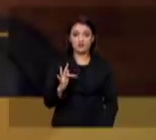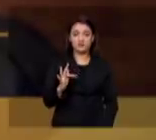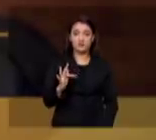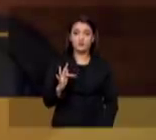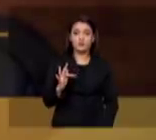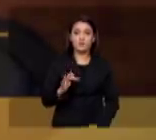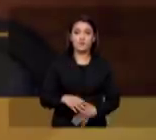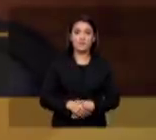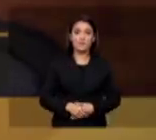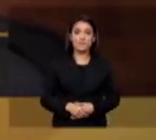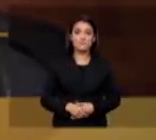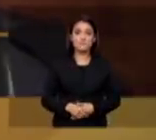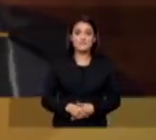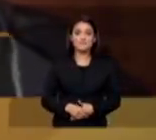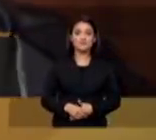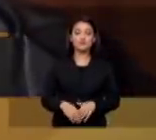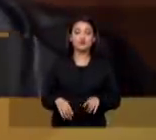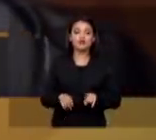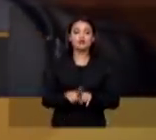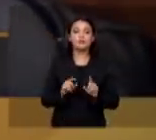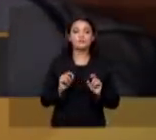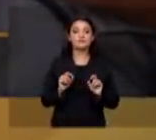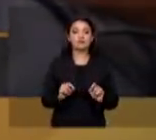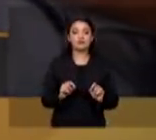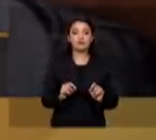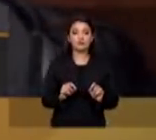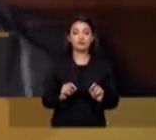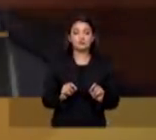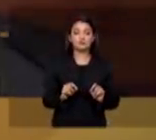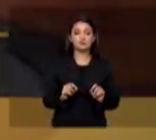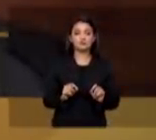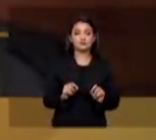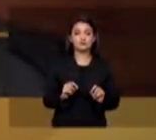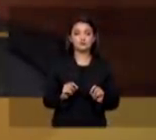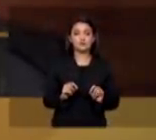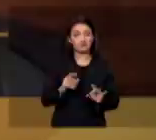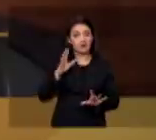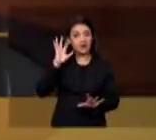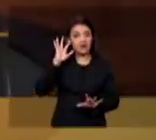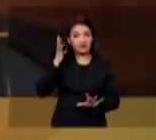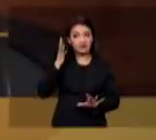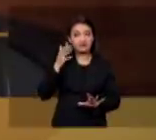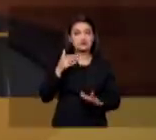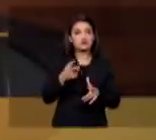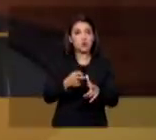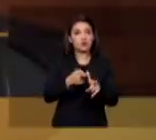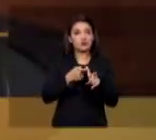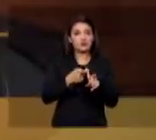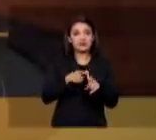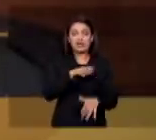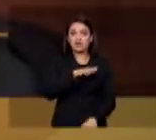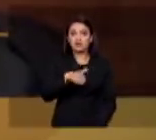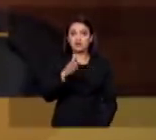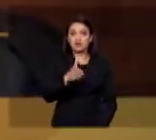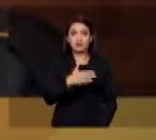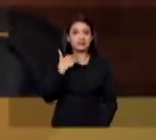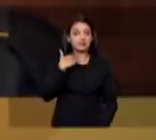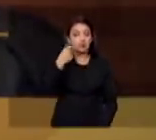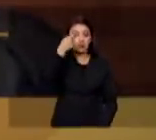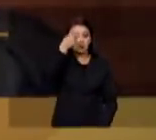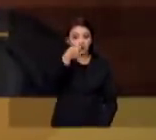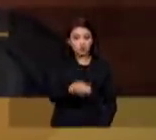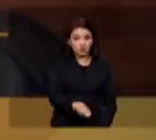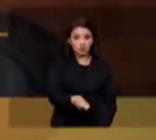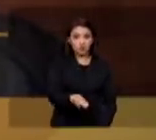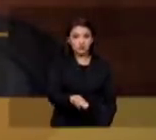Destaco ainda que o fato da pretensão de declaração da suspeição do magistrado excepto ter